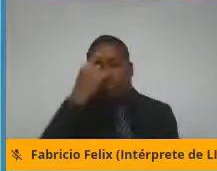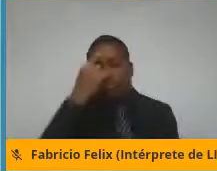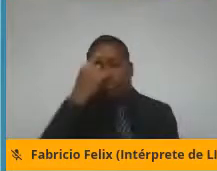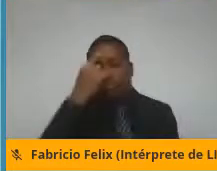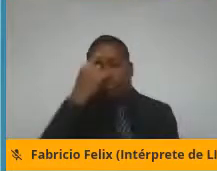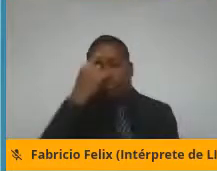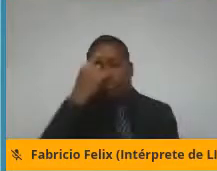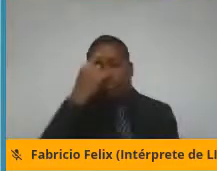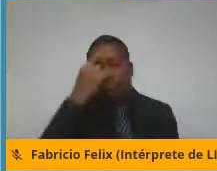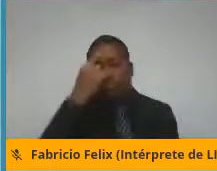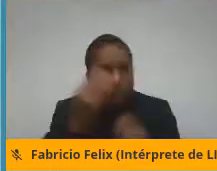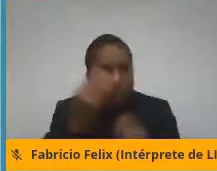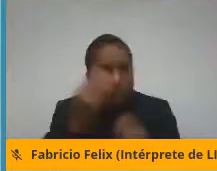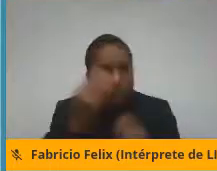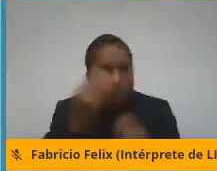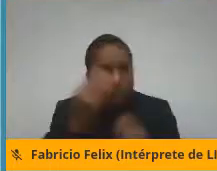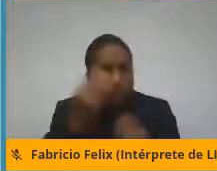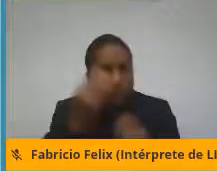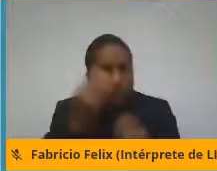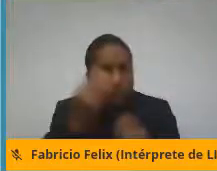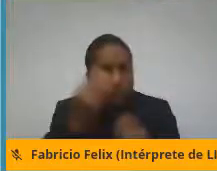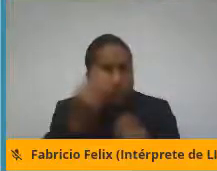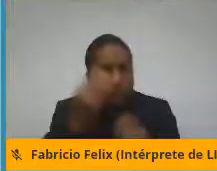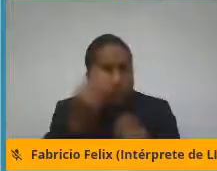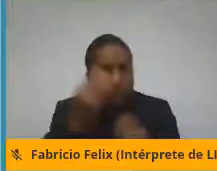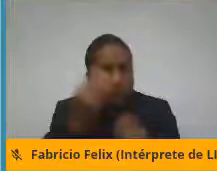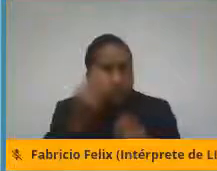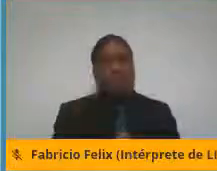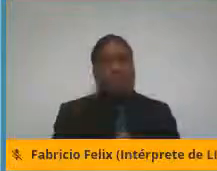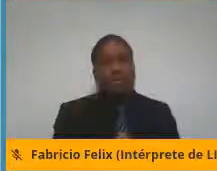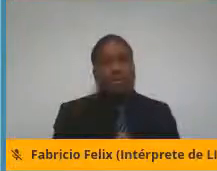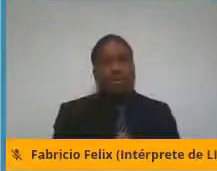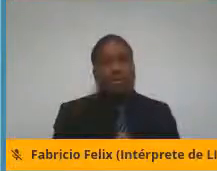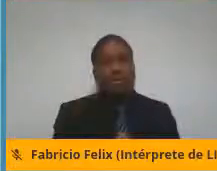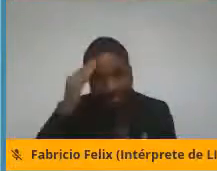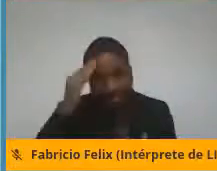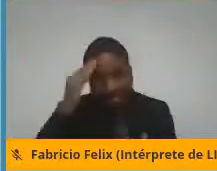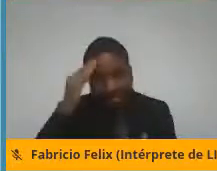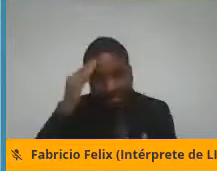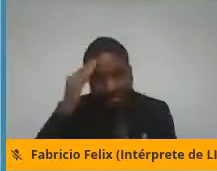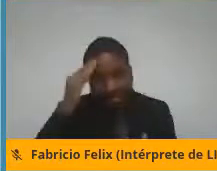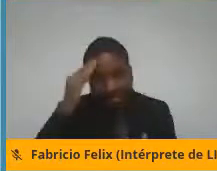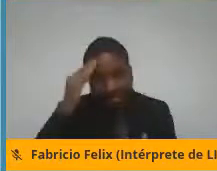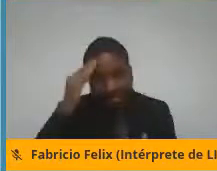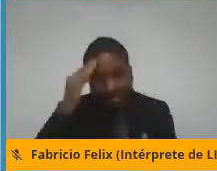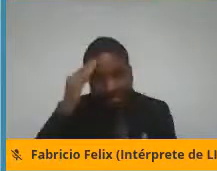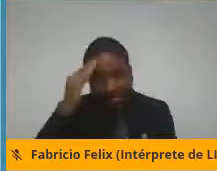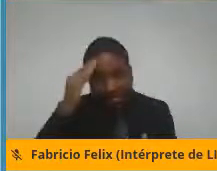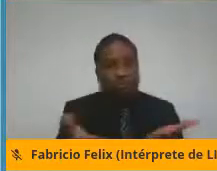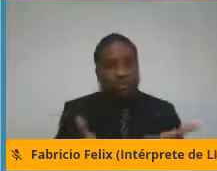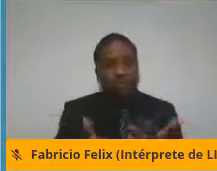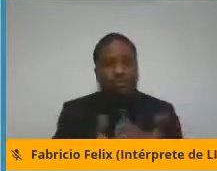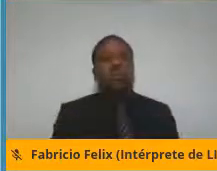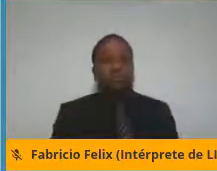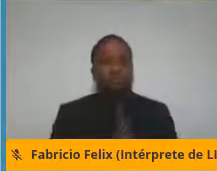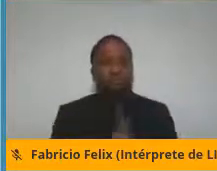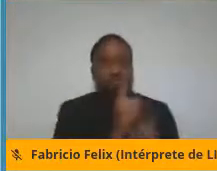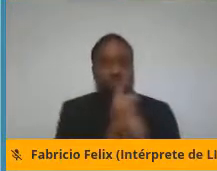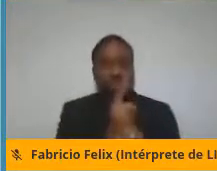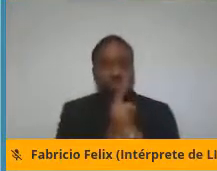entender realmente a Covid, né? Então, vamos começar agora falando realmente do diagnóstico da